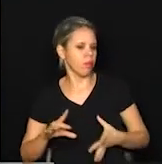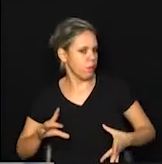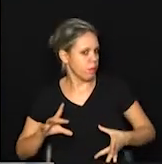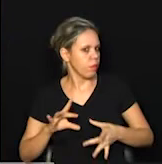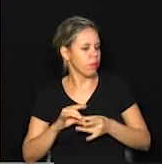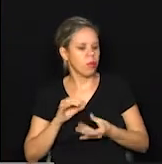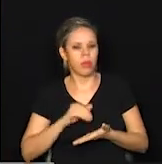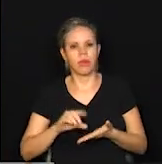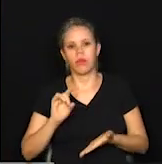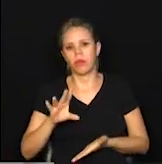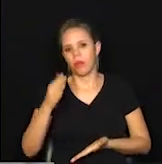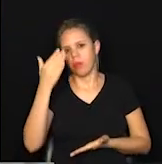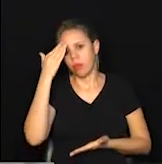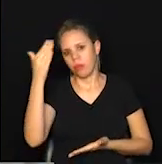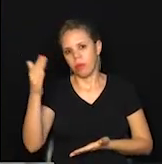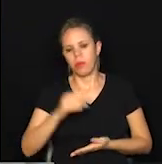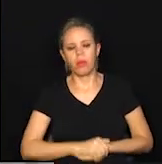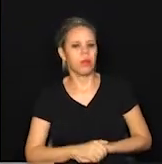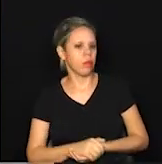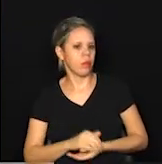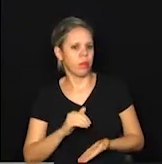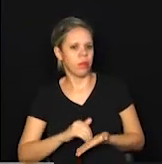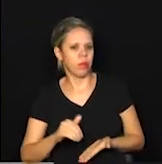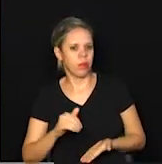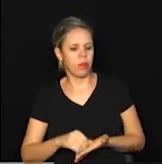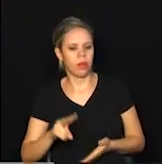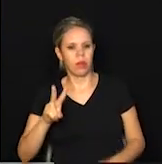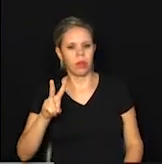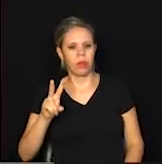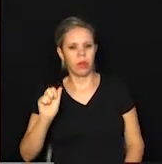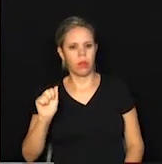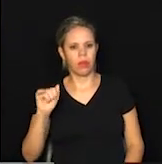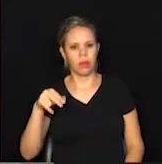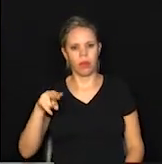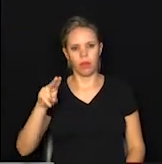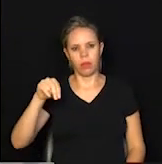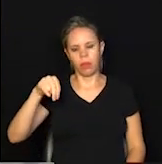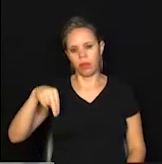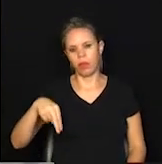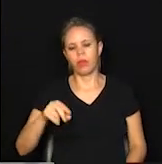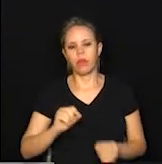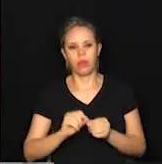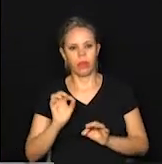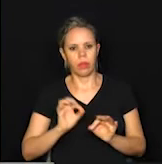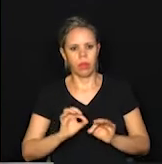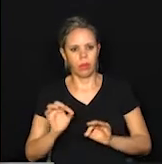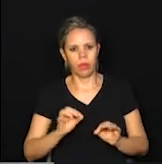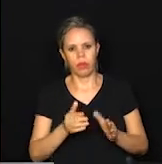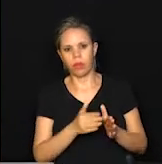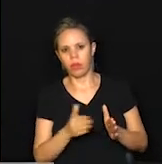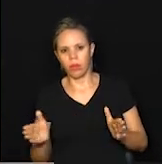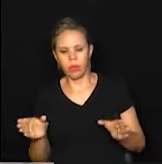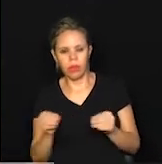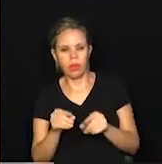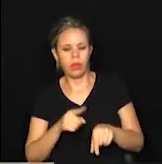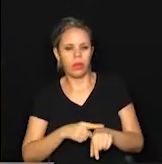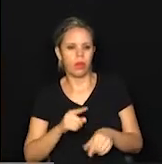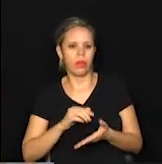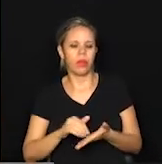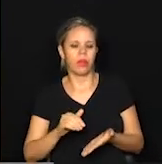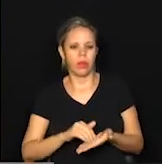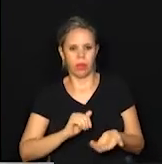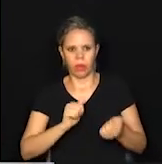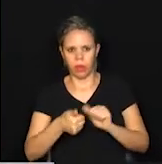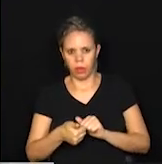tem que agradecer o secretário Vanin, tudo que ele fez nesse curto período como secretário de